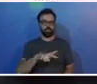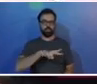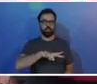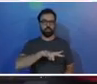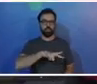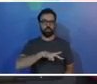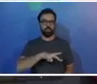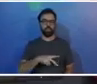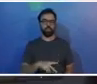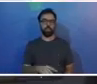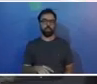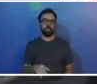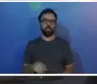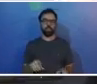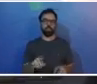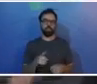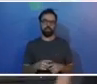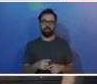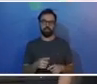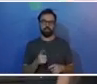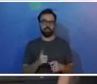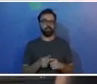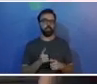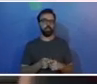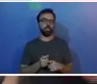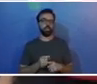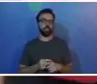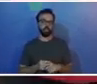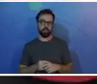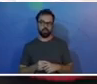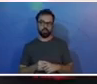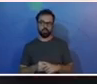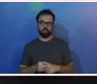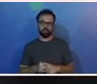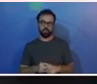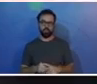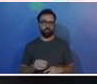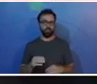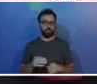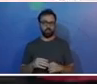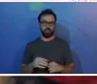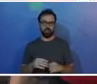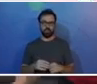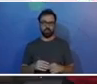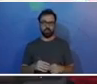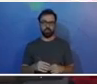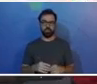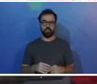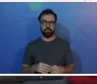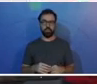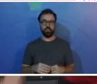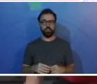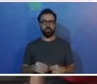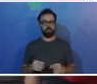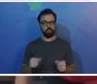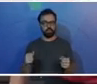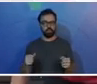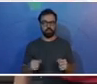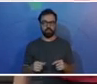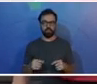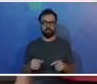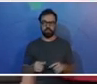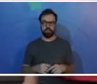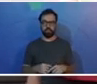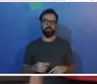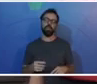Para você, só os adultos pagam impostos? De tudo que nós falamos na letra C. Pensa, se nós